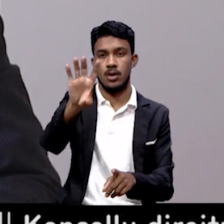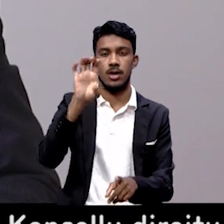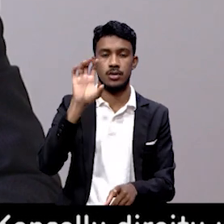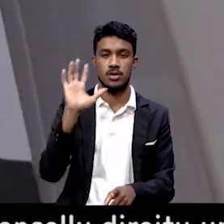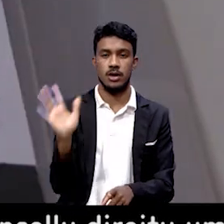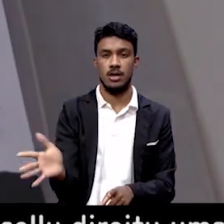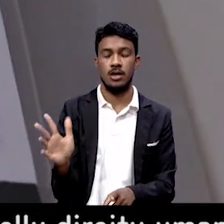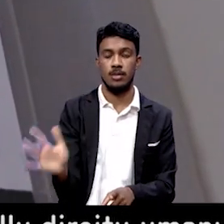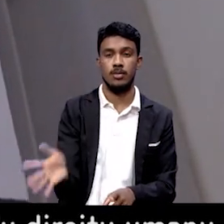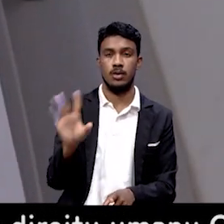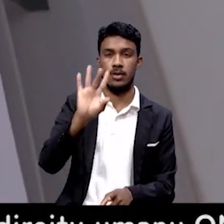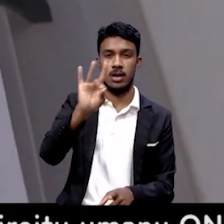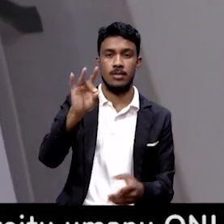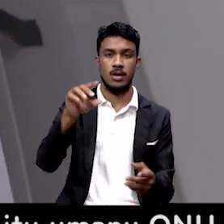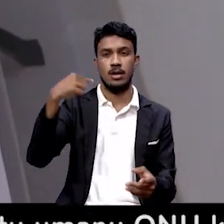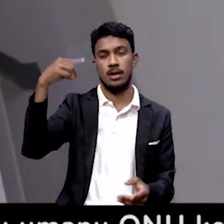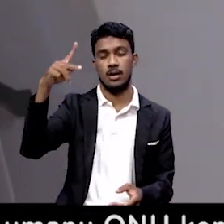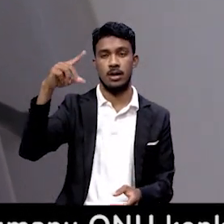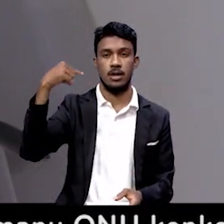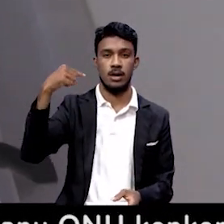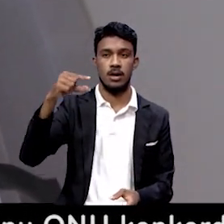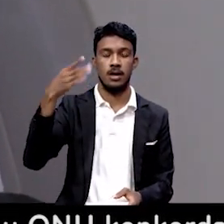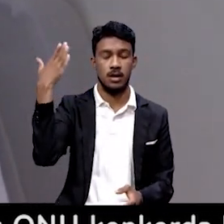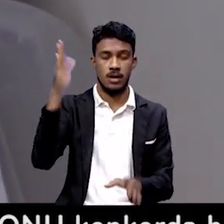258 quilo. Ita total urbana nem be